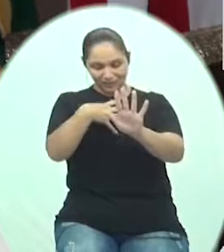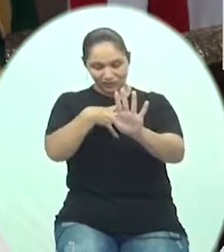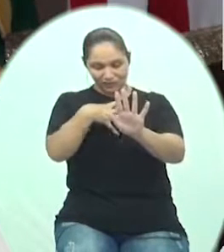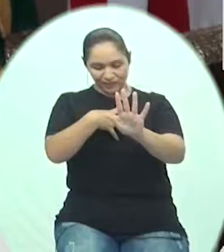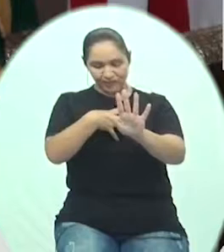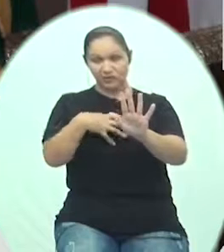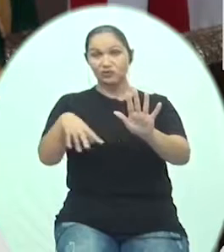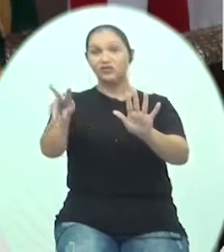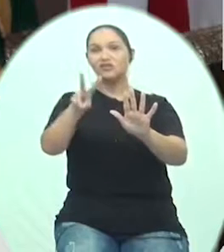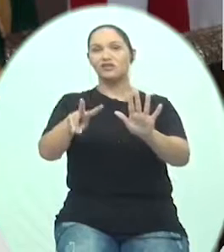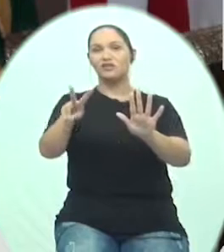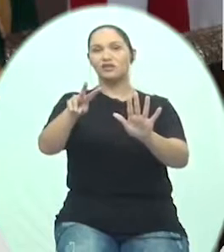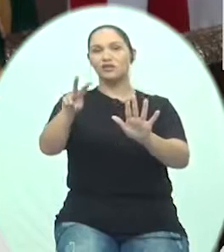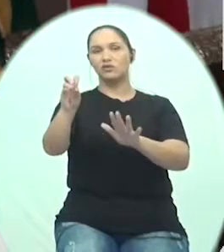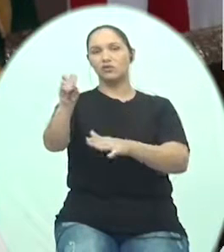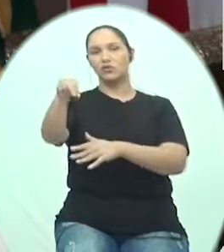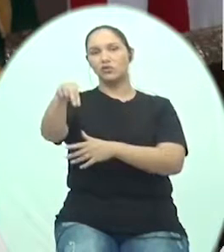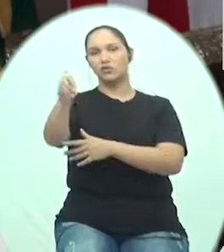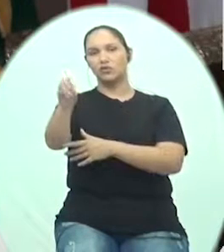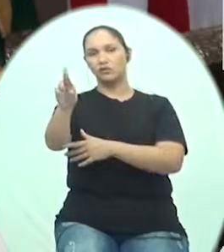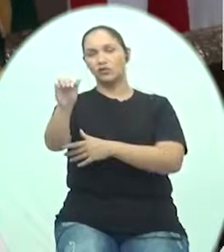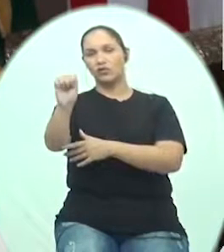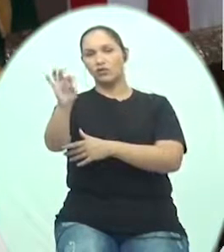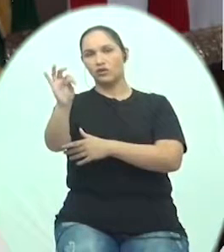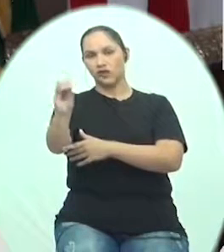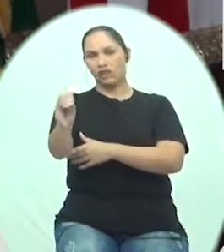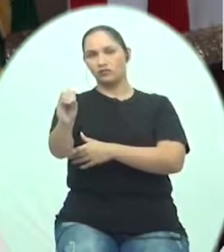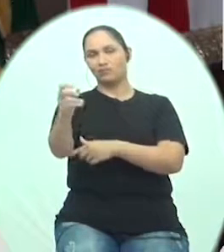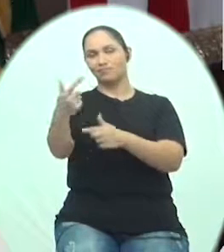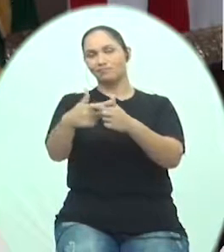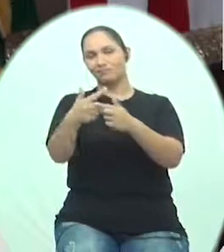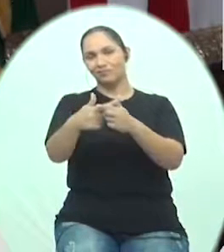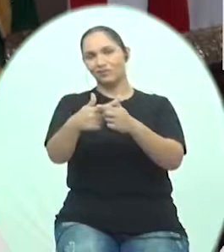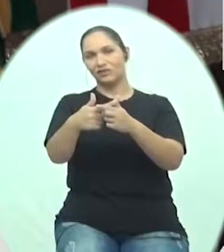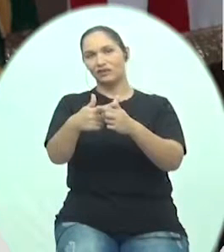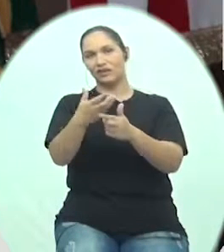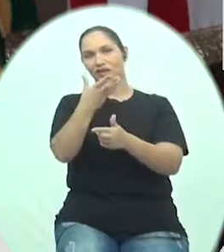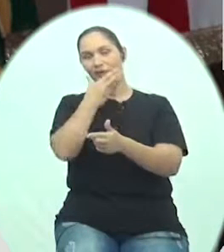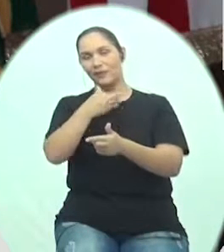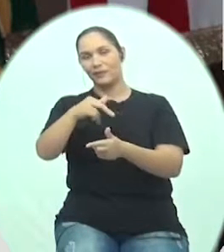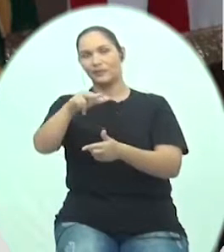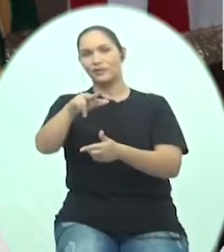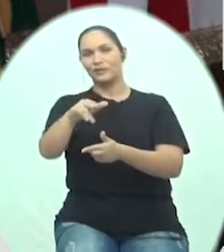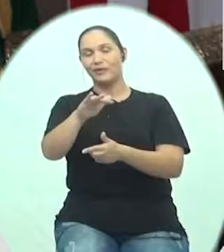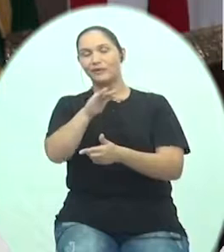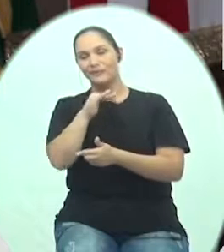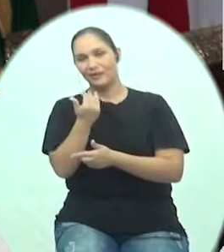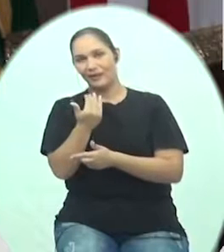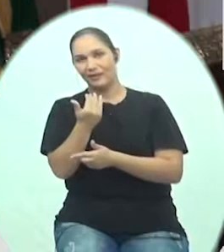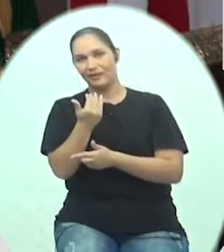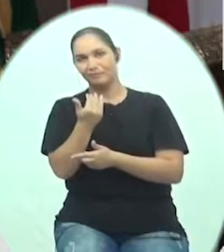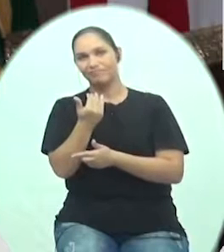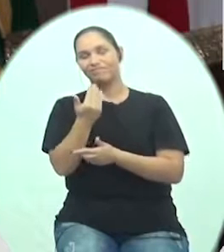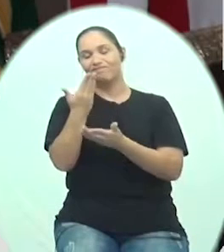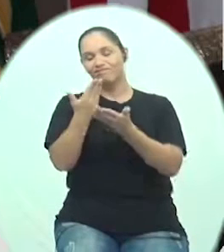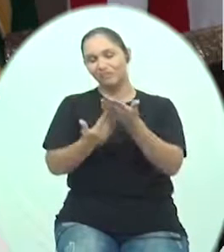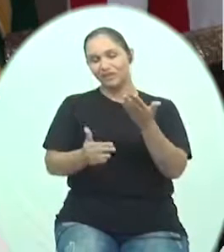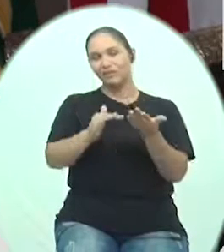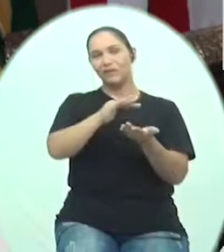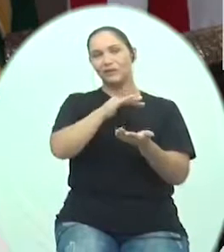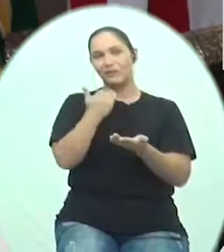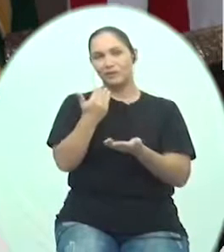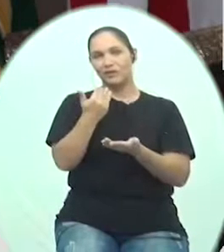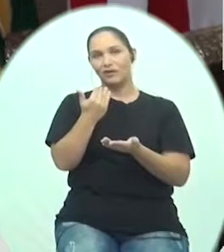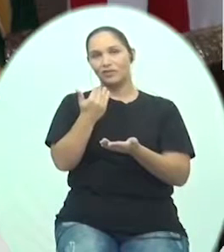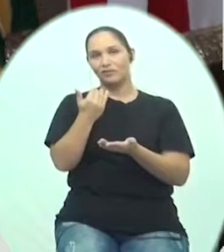vereador Ademir Norato pela perda né pelo falecimento do seu irmão uma fatalidade um jovem de